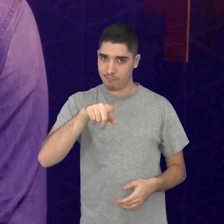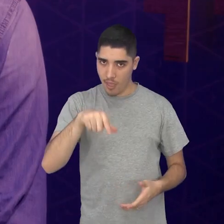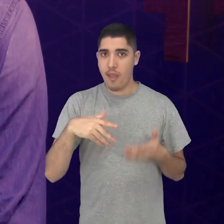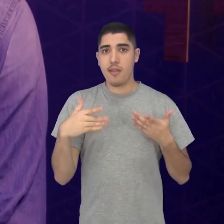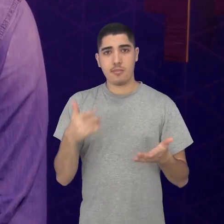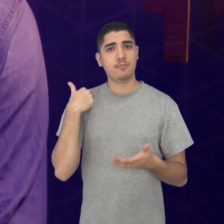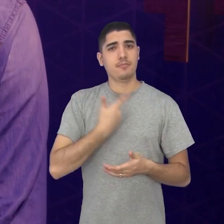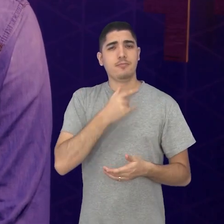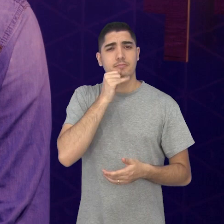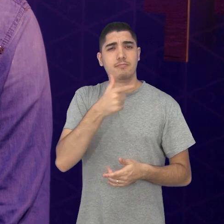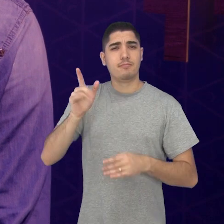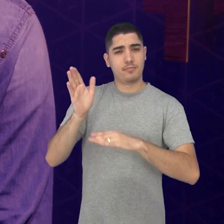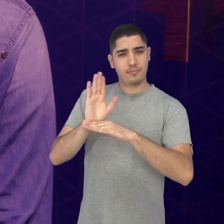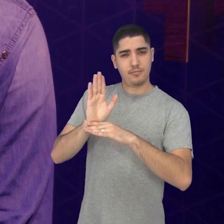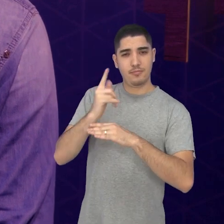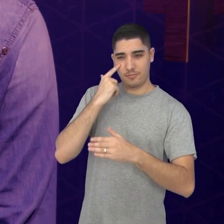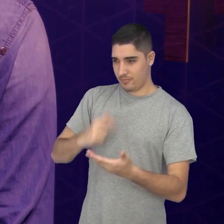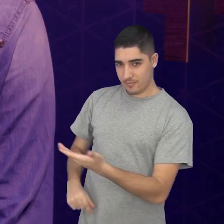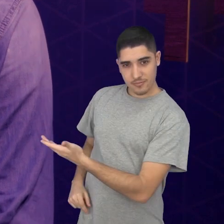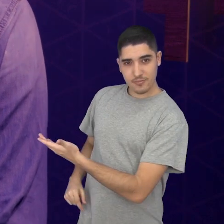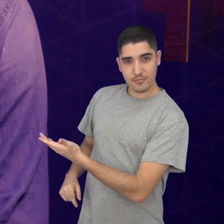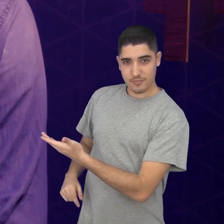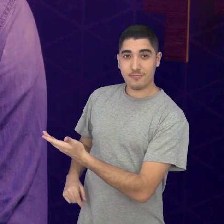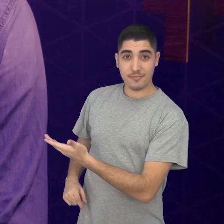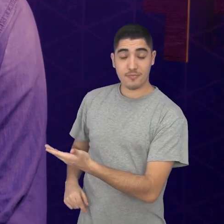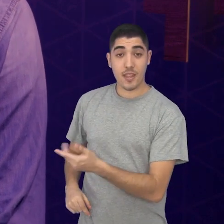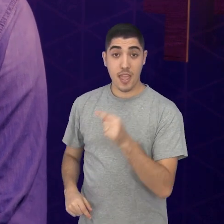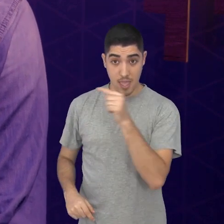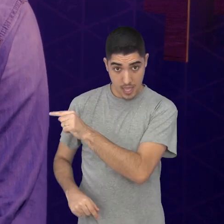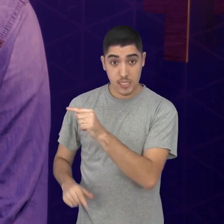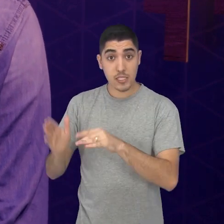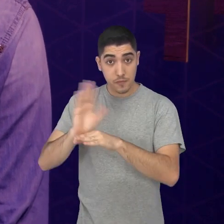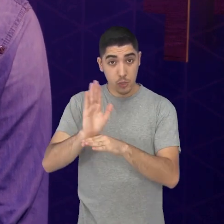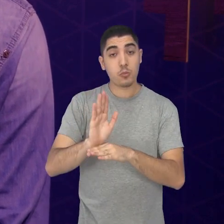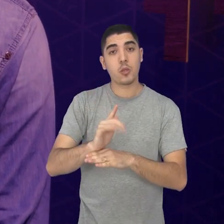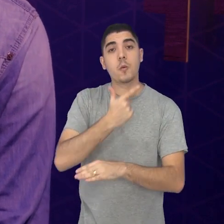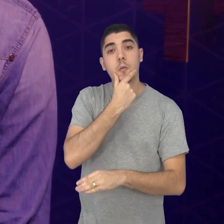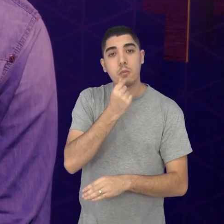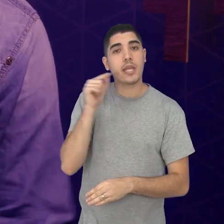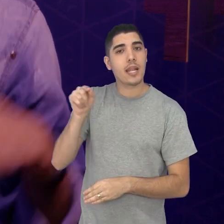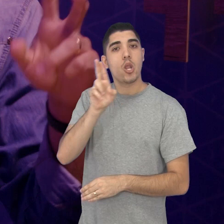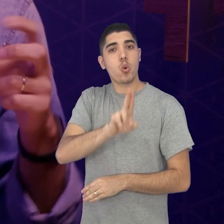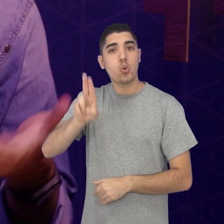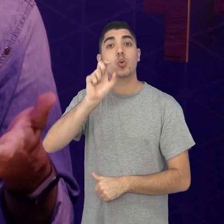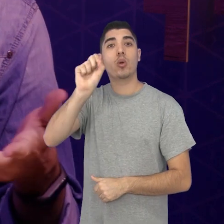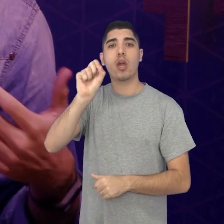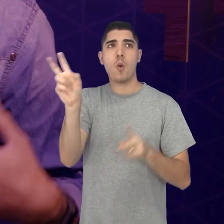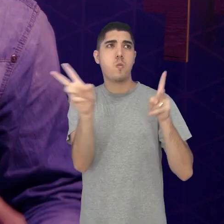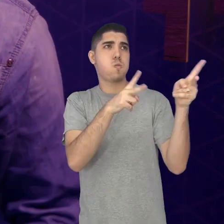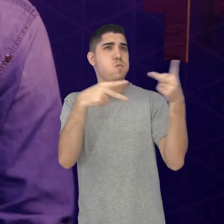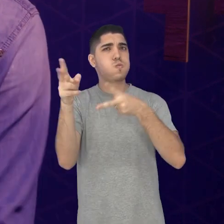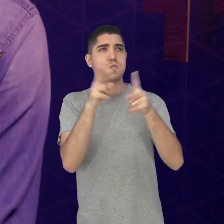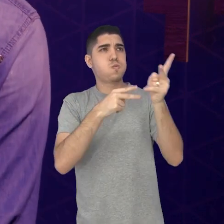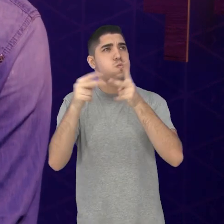vê, por exemplo, tem aquele filme O Menino que Descobriu o Vento, que ele usa a energia do vento